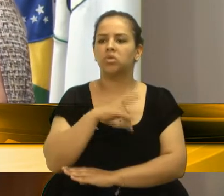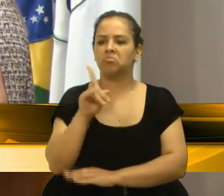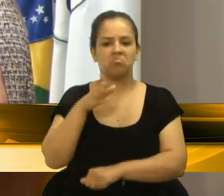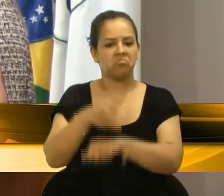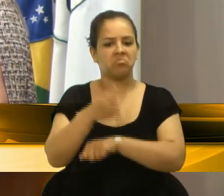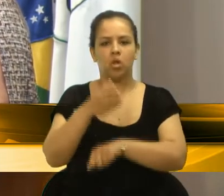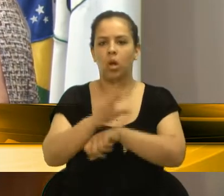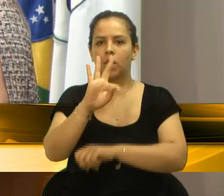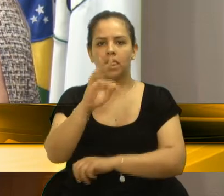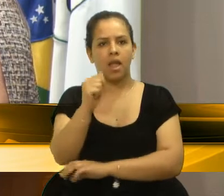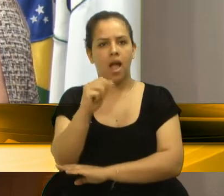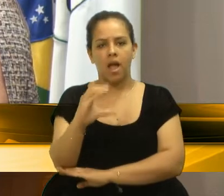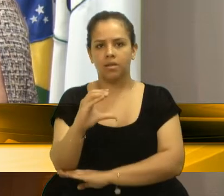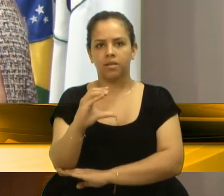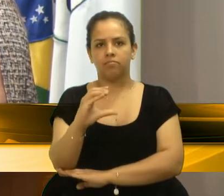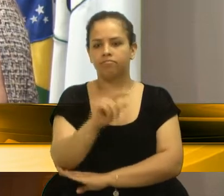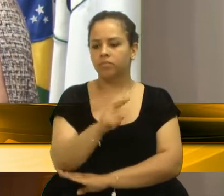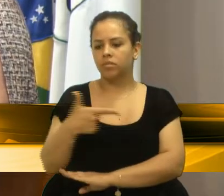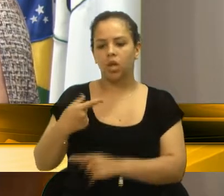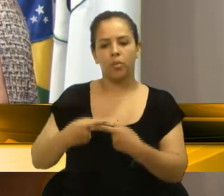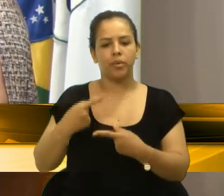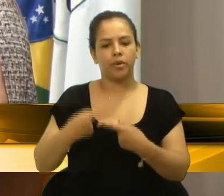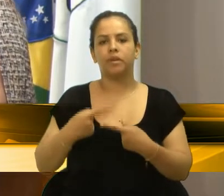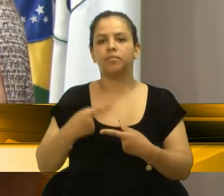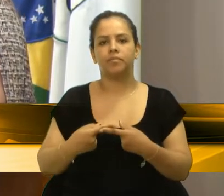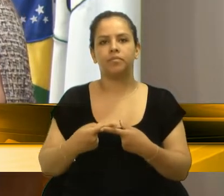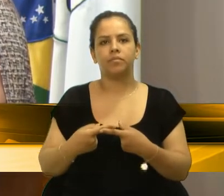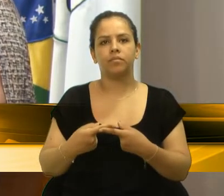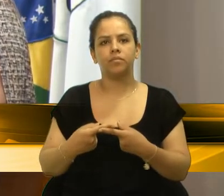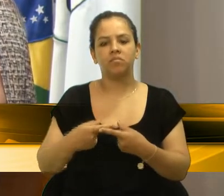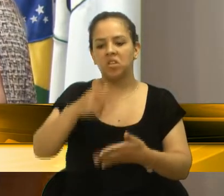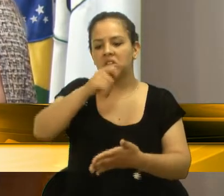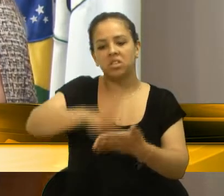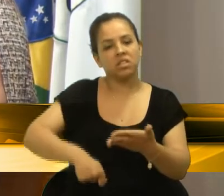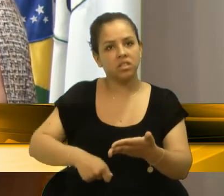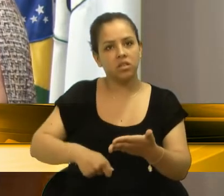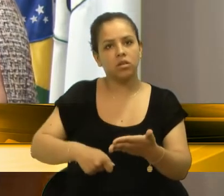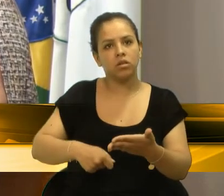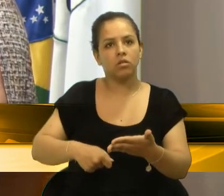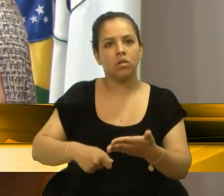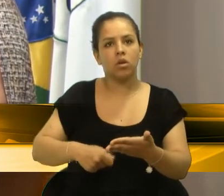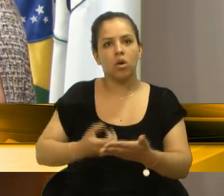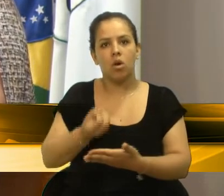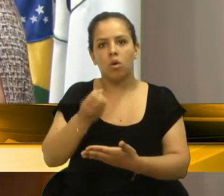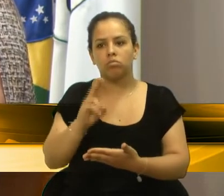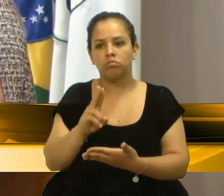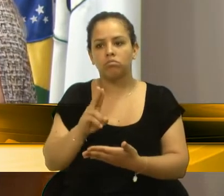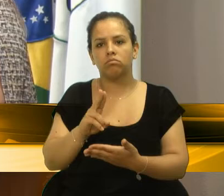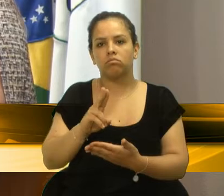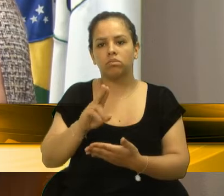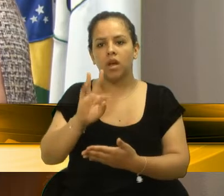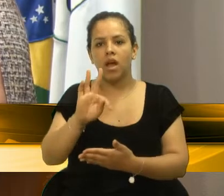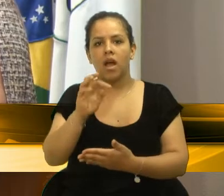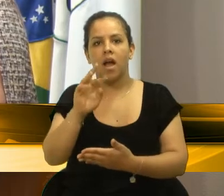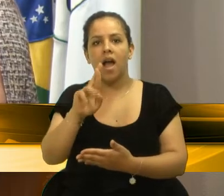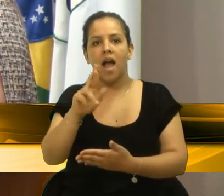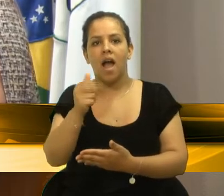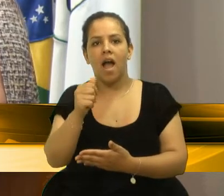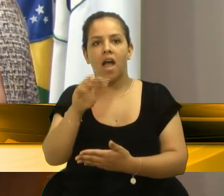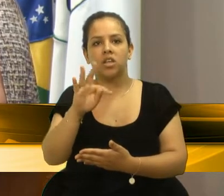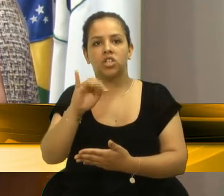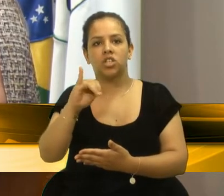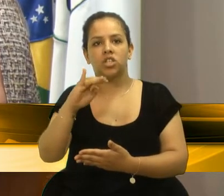não havia necessidade nem de assinar, tampouco de ratificar. Mas ele foi